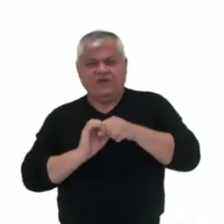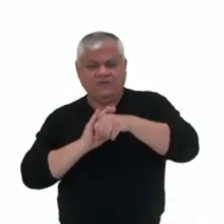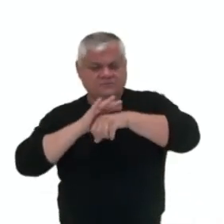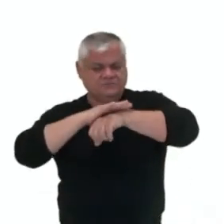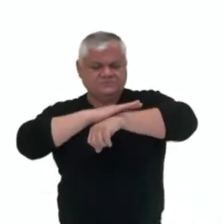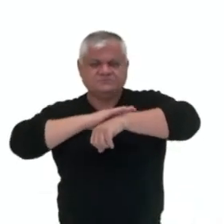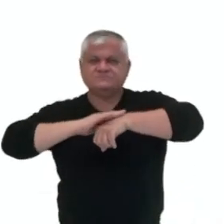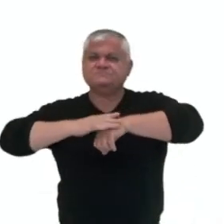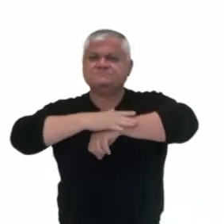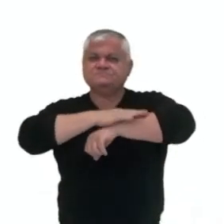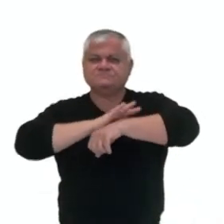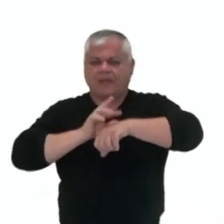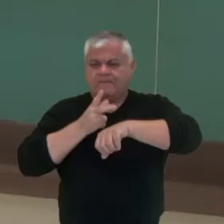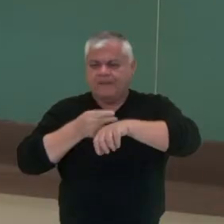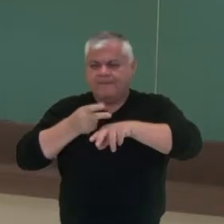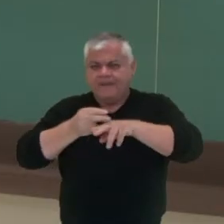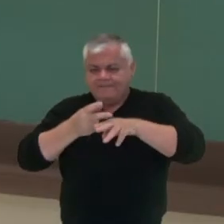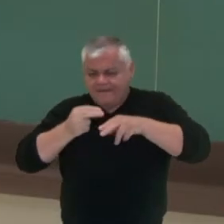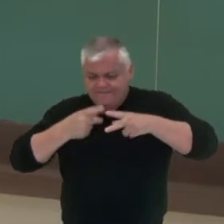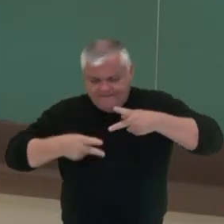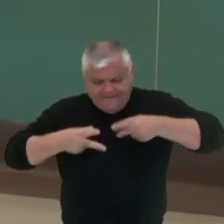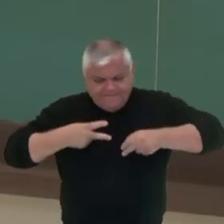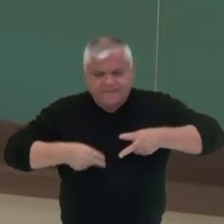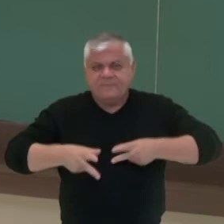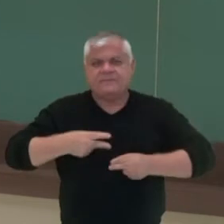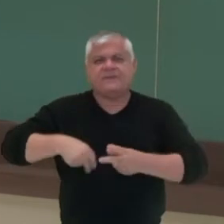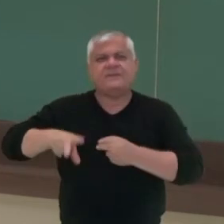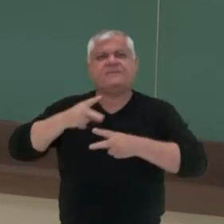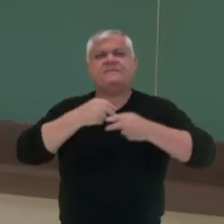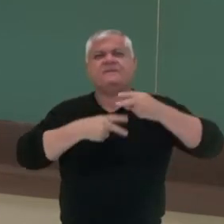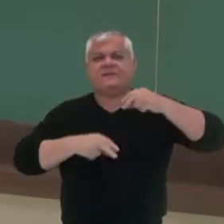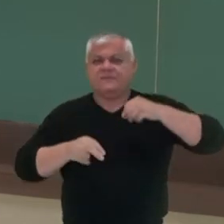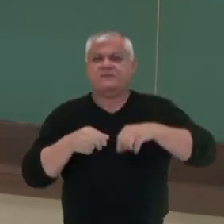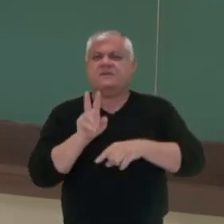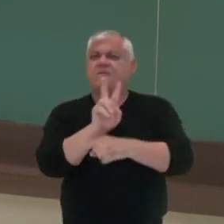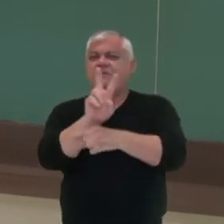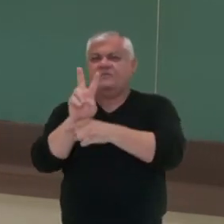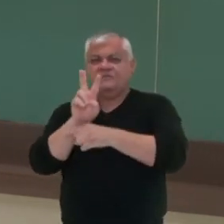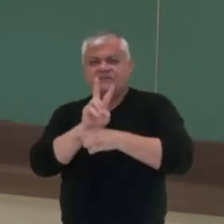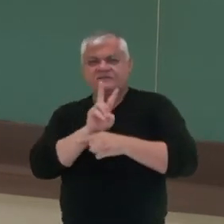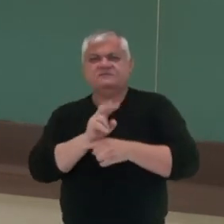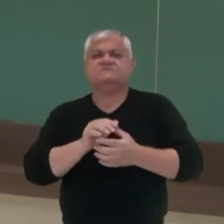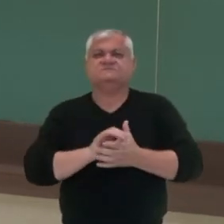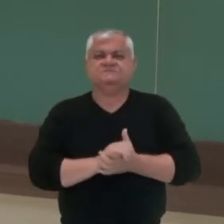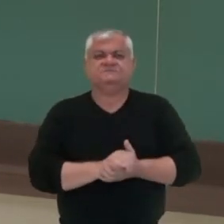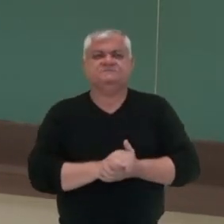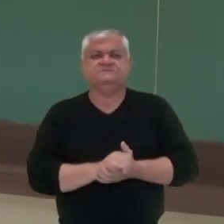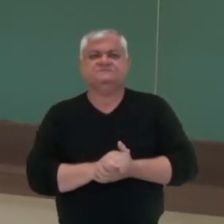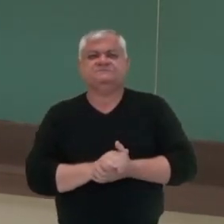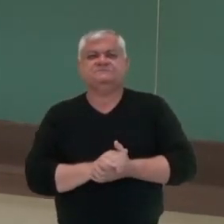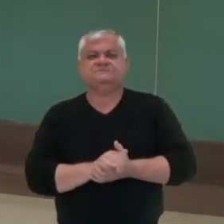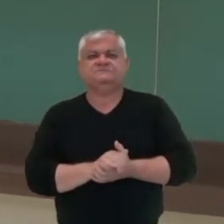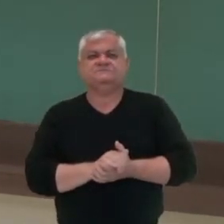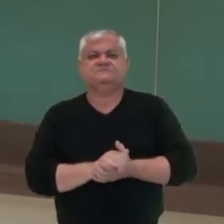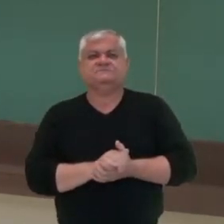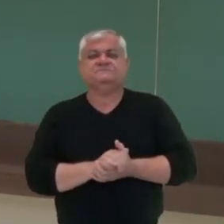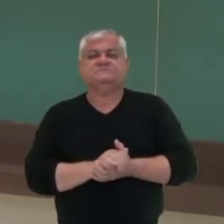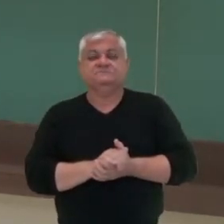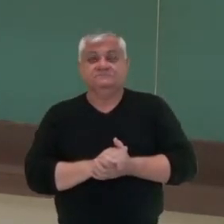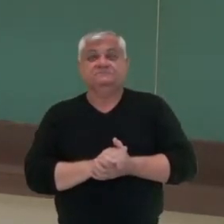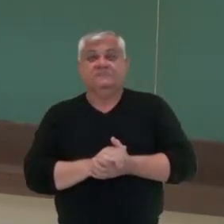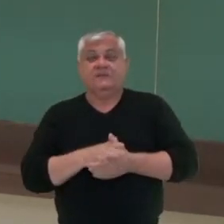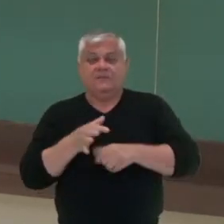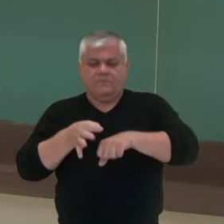fazer essa eliminação, né? Ele acaba englobando essas bactérias, esses agentes externos. As plaquetas